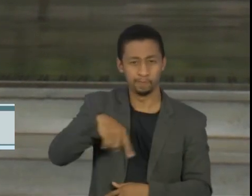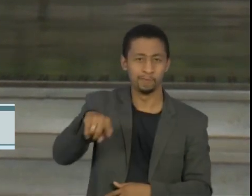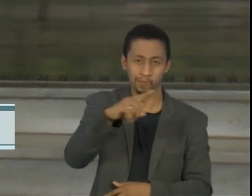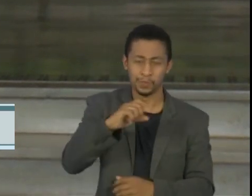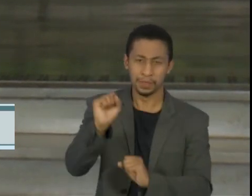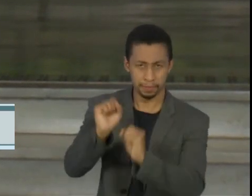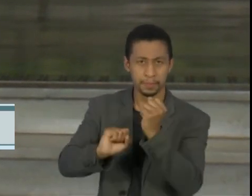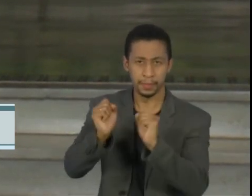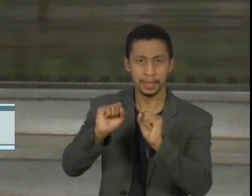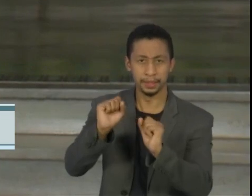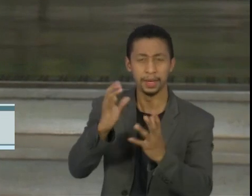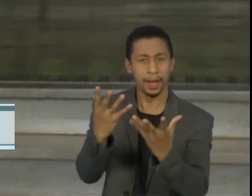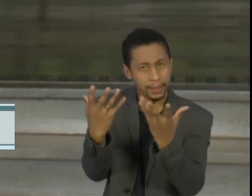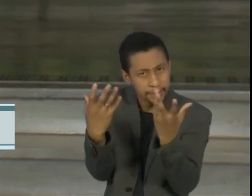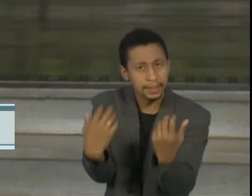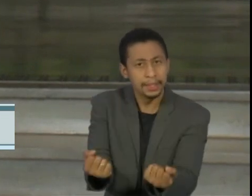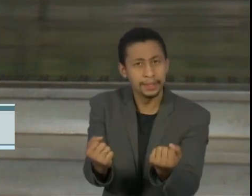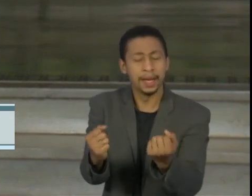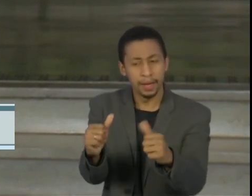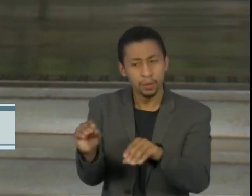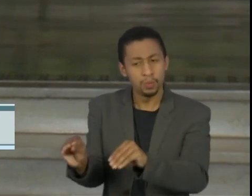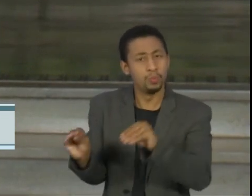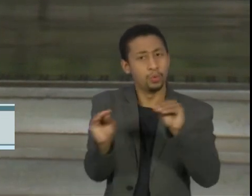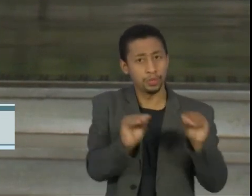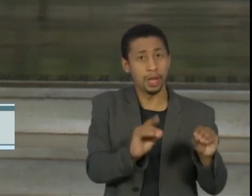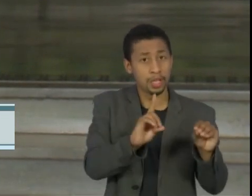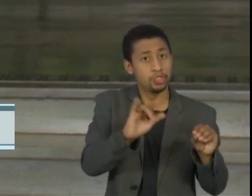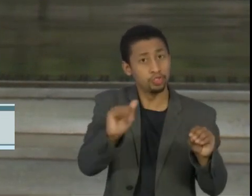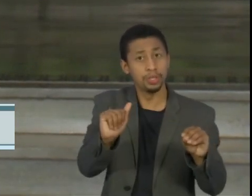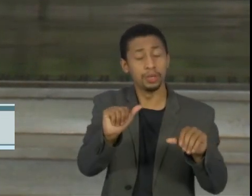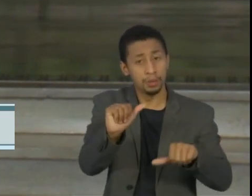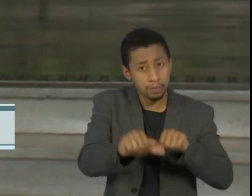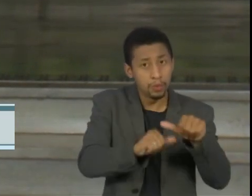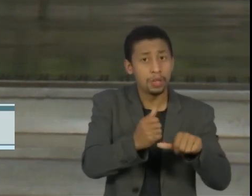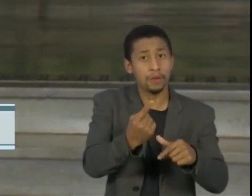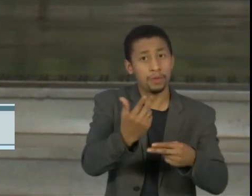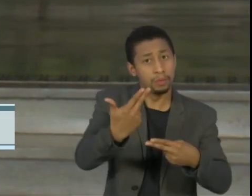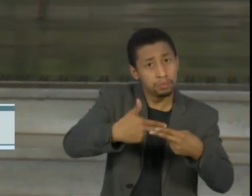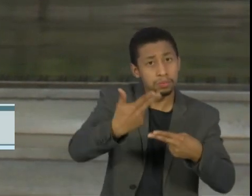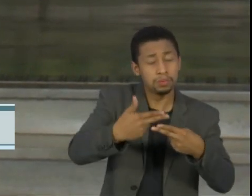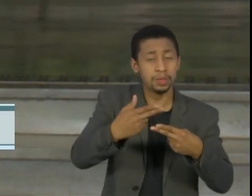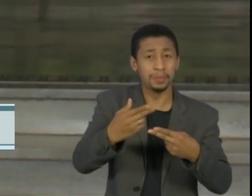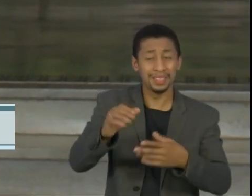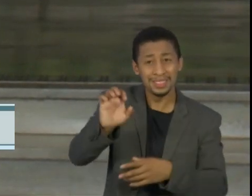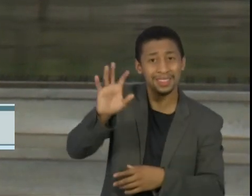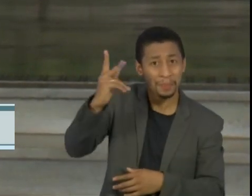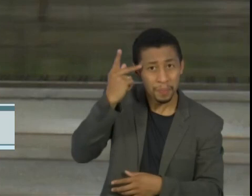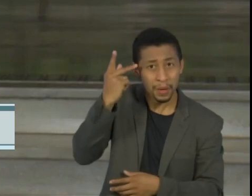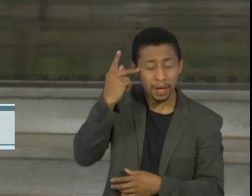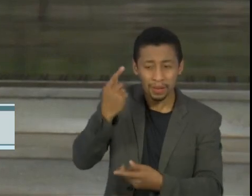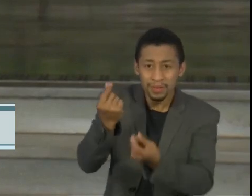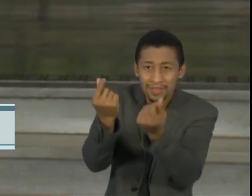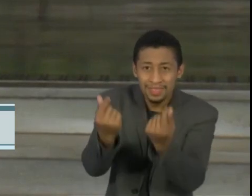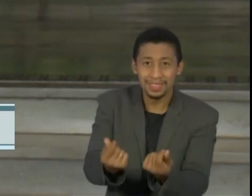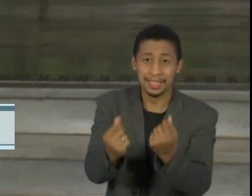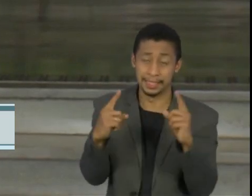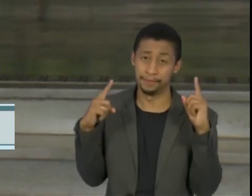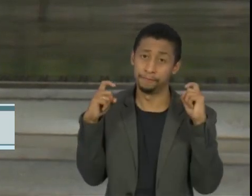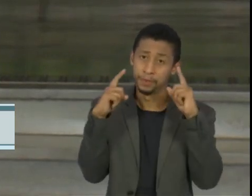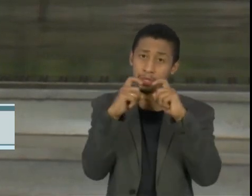compreendido a situação difícil do país como um todo, e em especial aqui em São Paulo, e terem permitido que